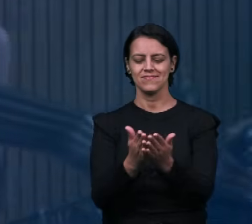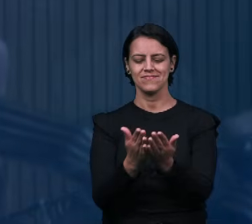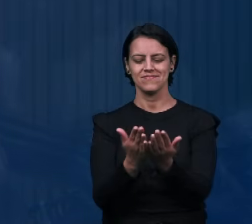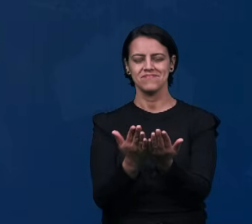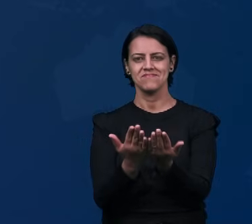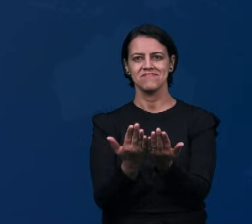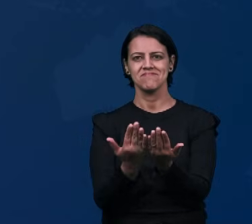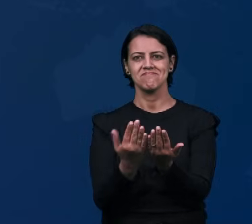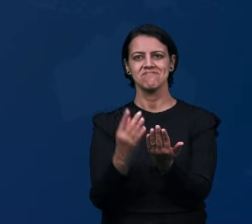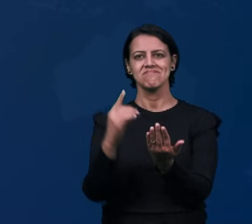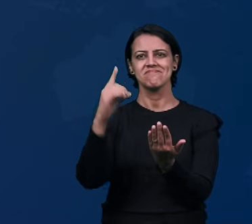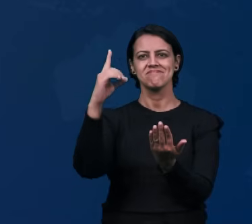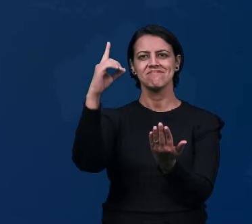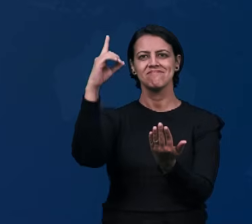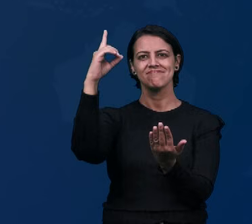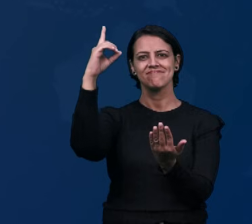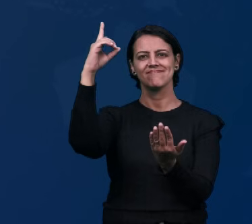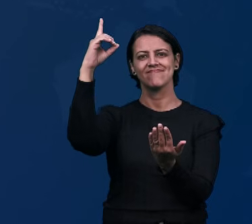Palavra de